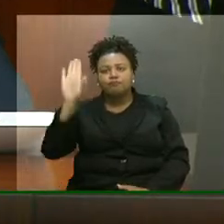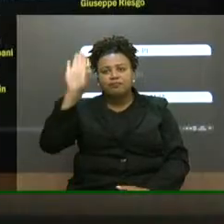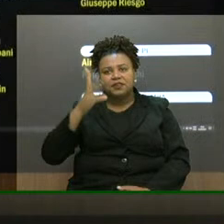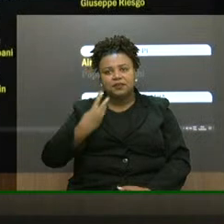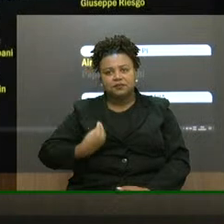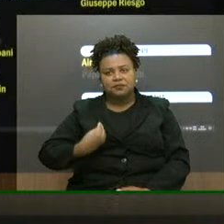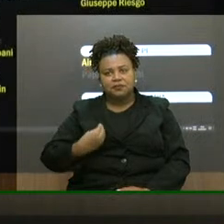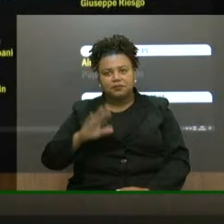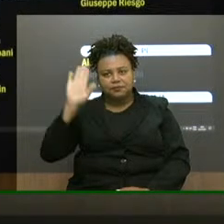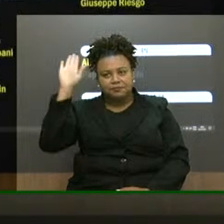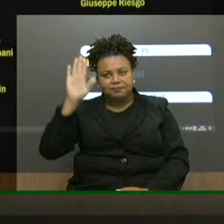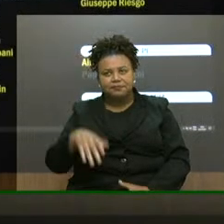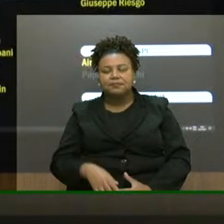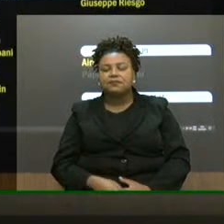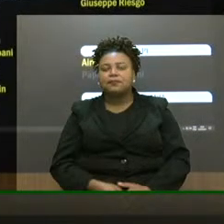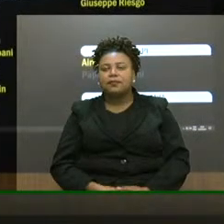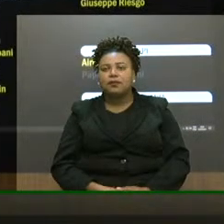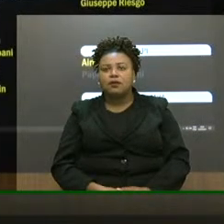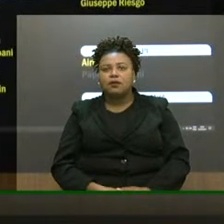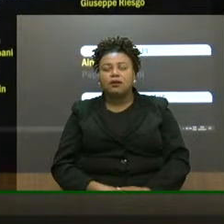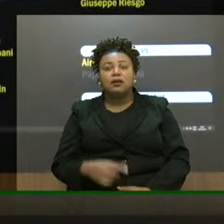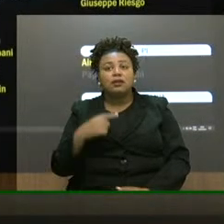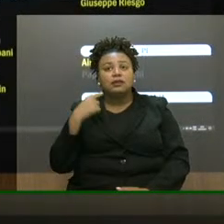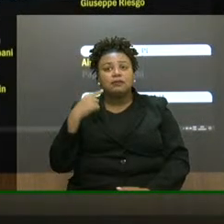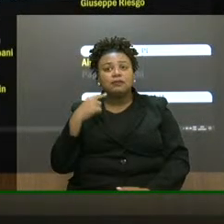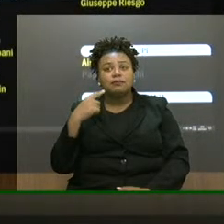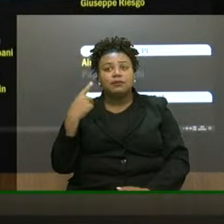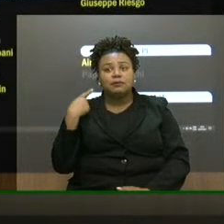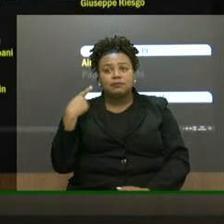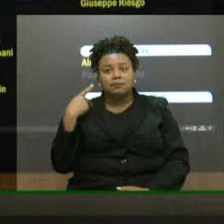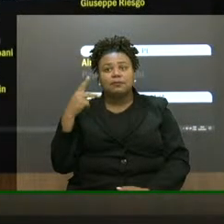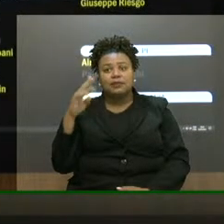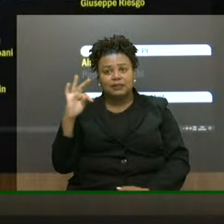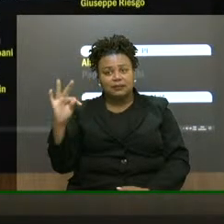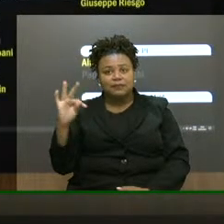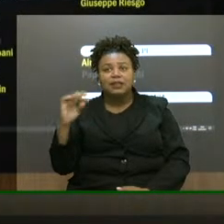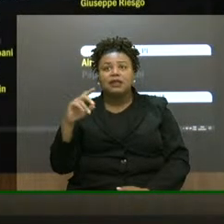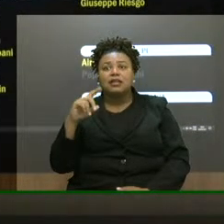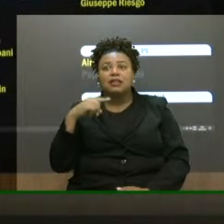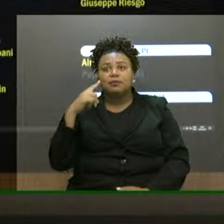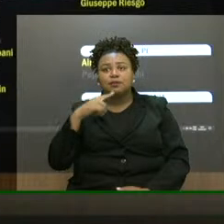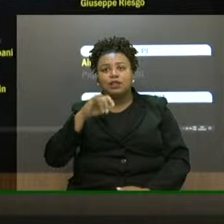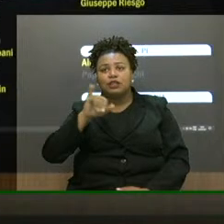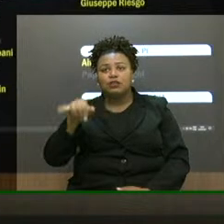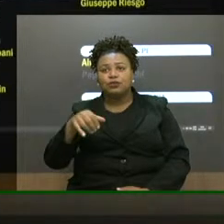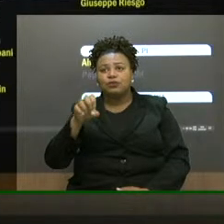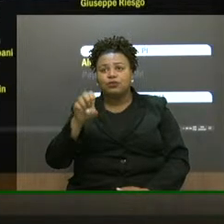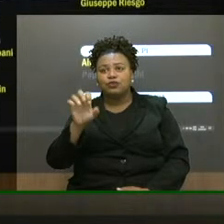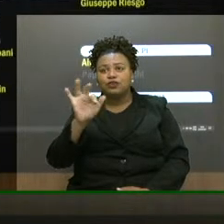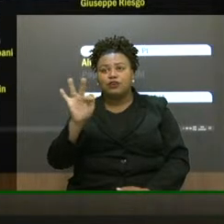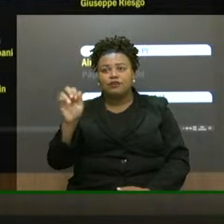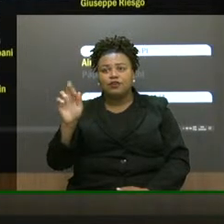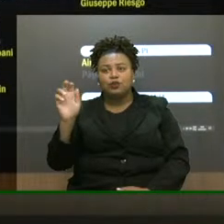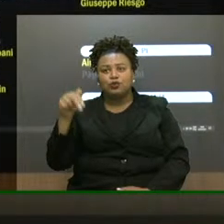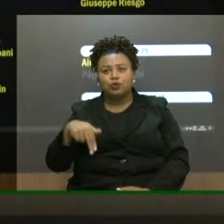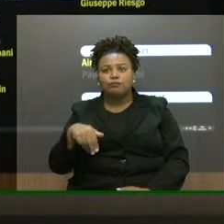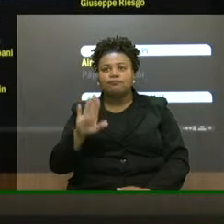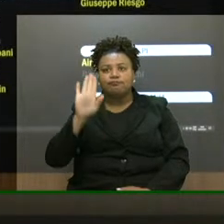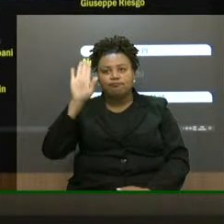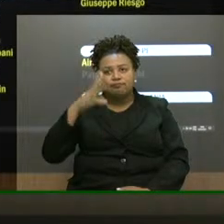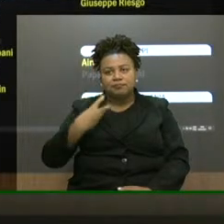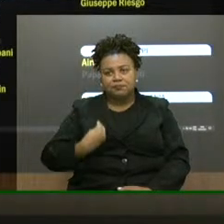Presente, presidente. Presente. Bancada do Partido dos Trabalhadores, Jefferson Fernandes.